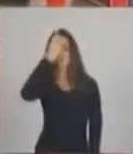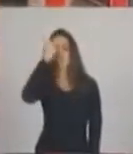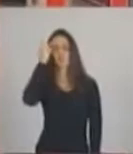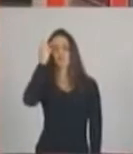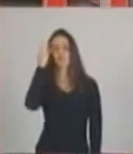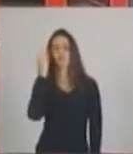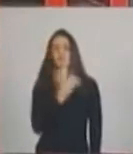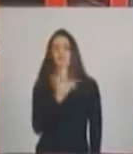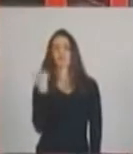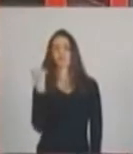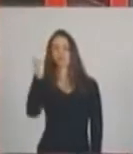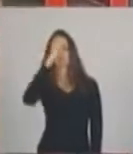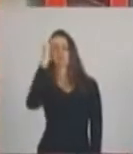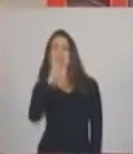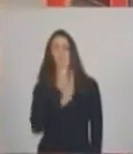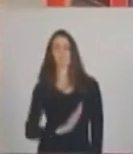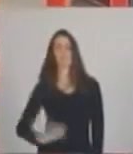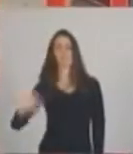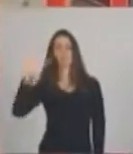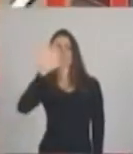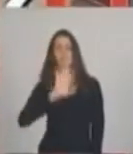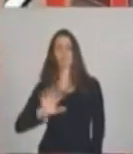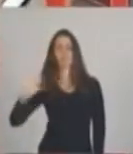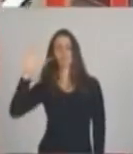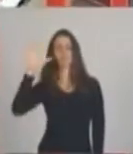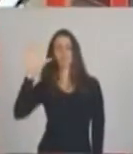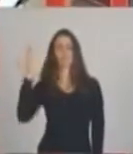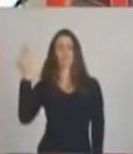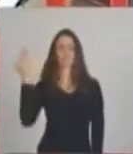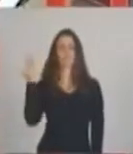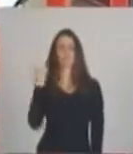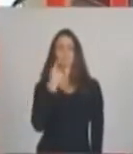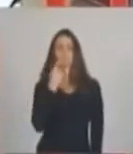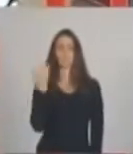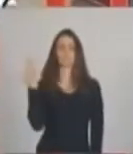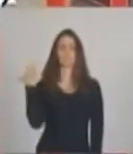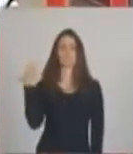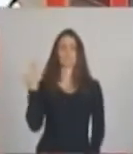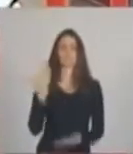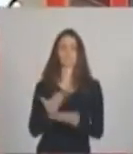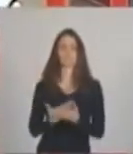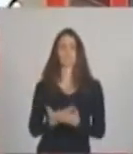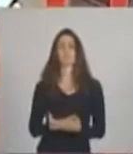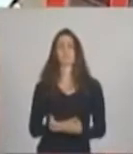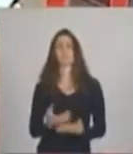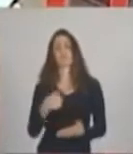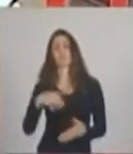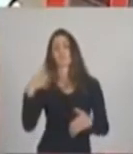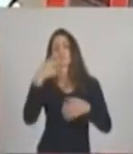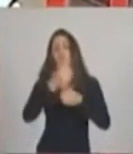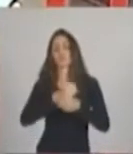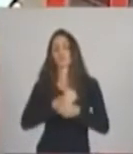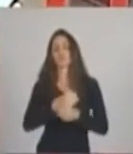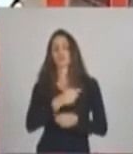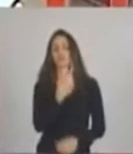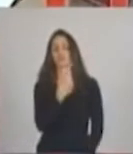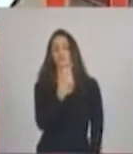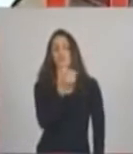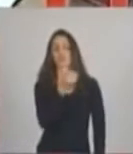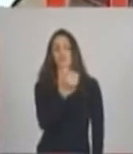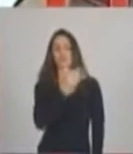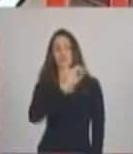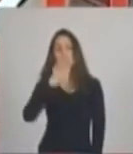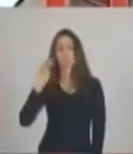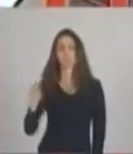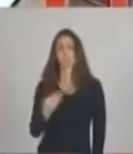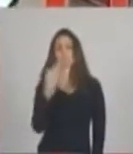tivemos no Brasil nos últimos dias. Quero dizer que nós já temos aí mais de 16